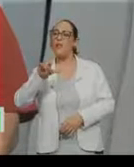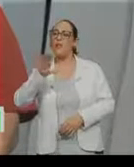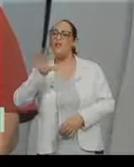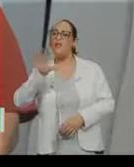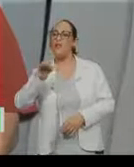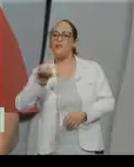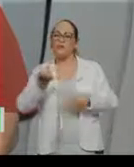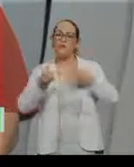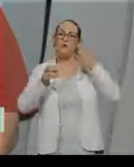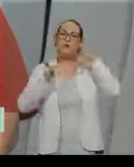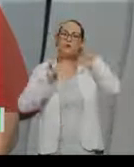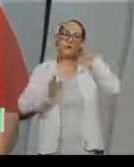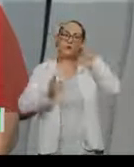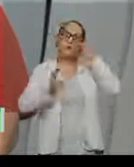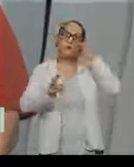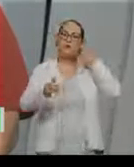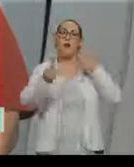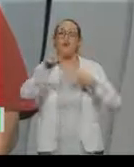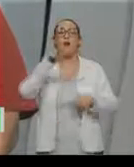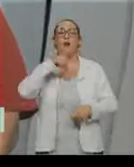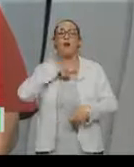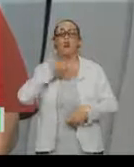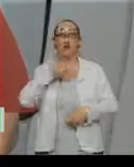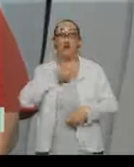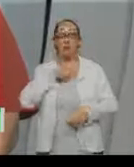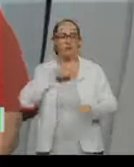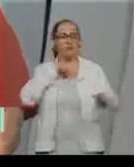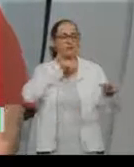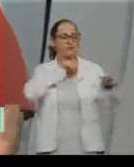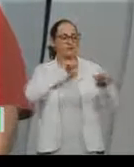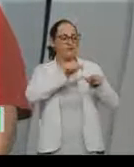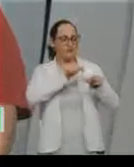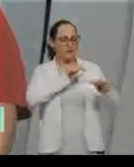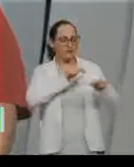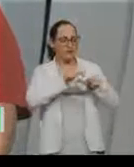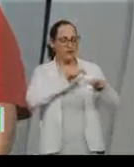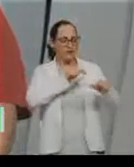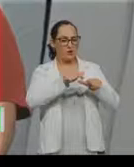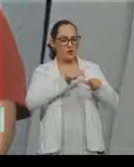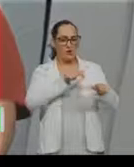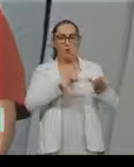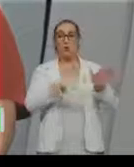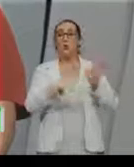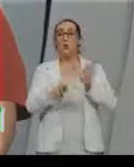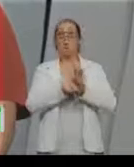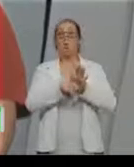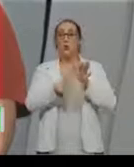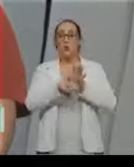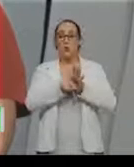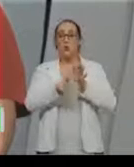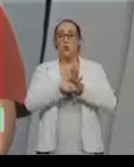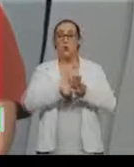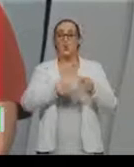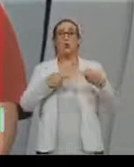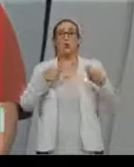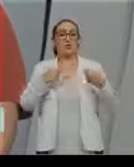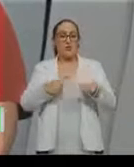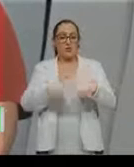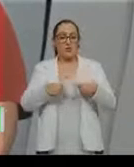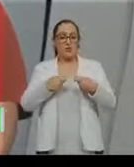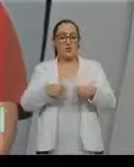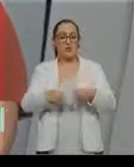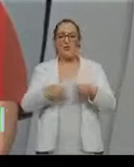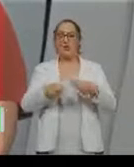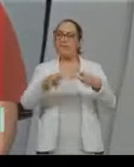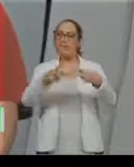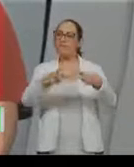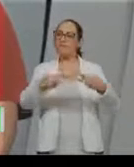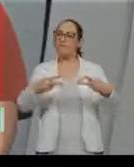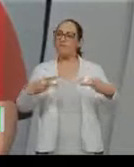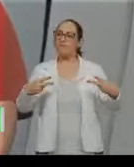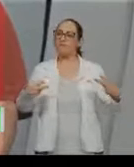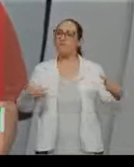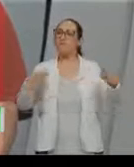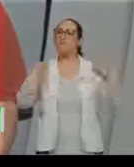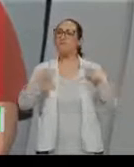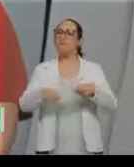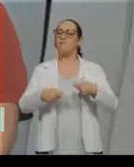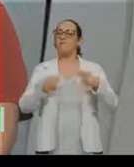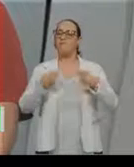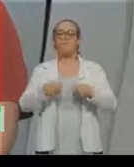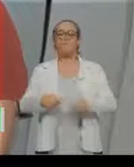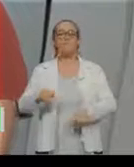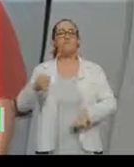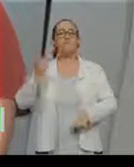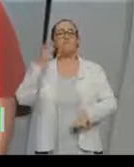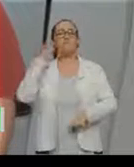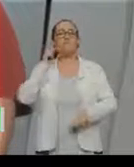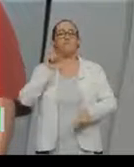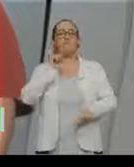vai dar a essa camada trabalhadora, a camada necessitada, aquilo que ela precisa para aquele